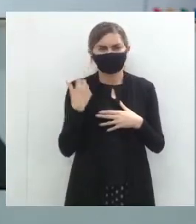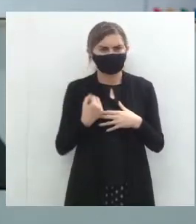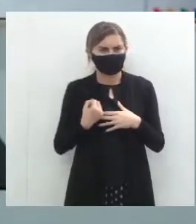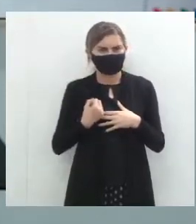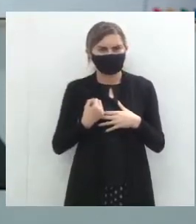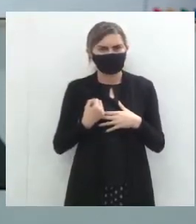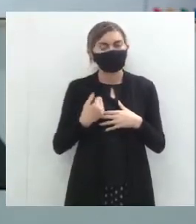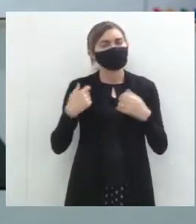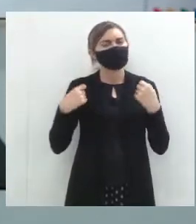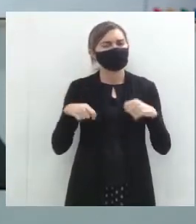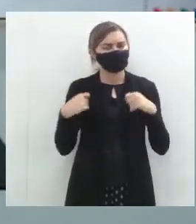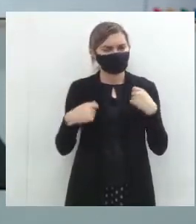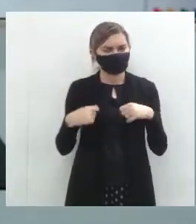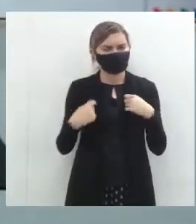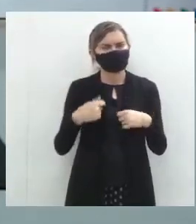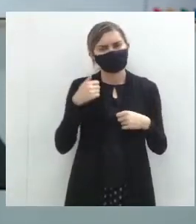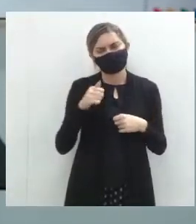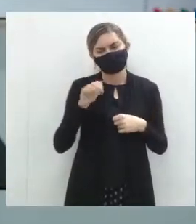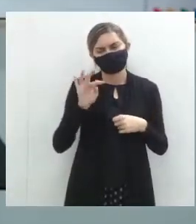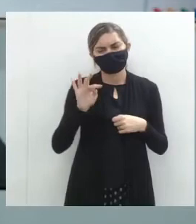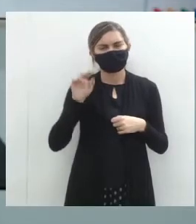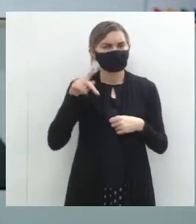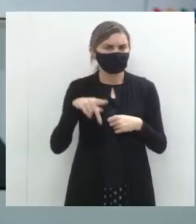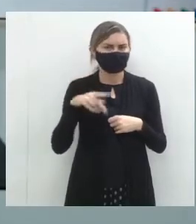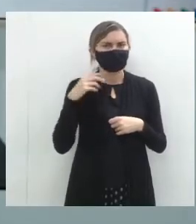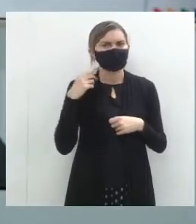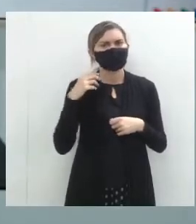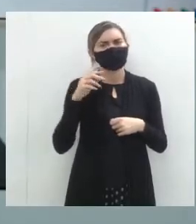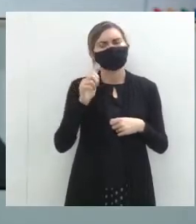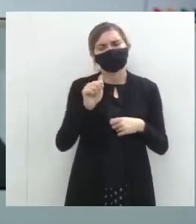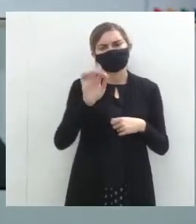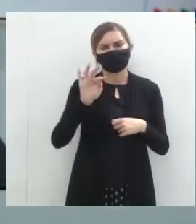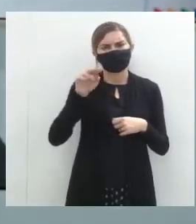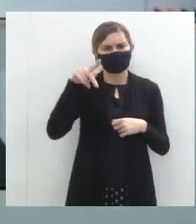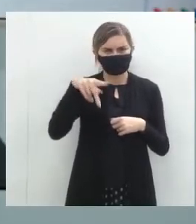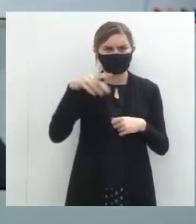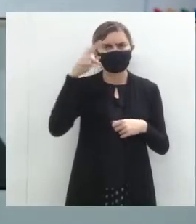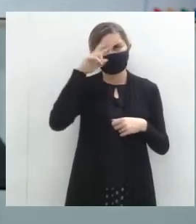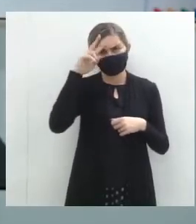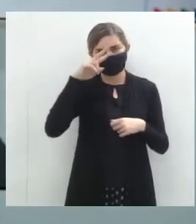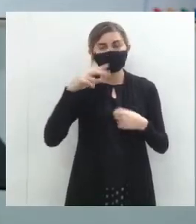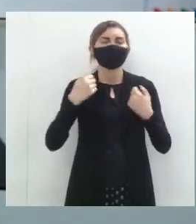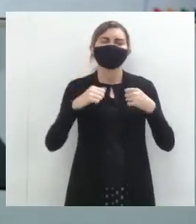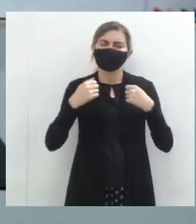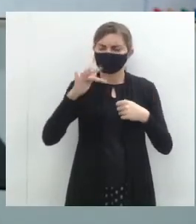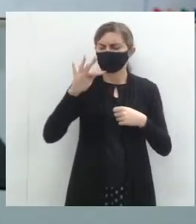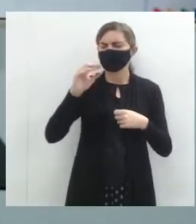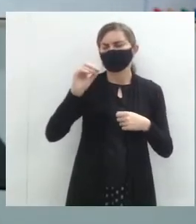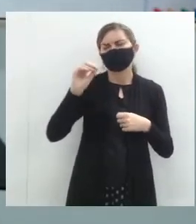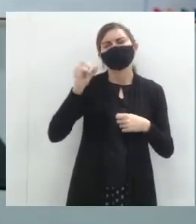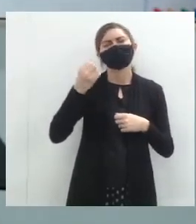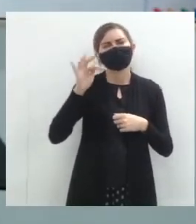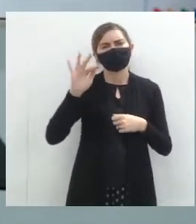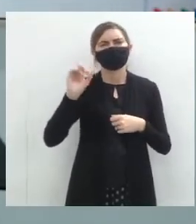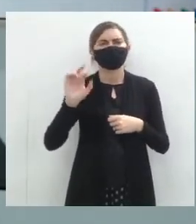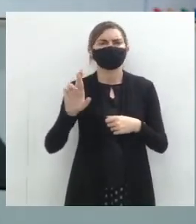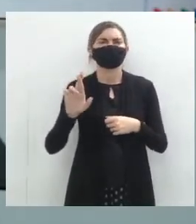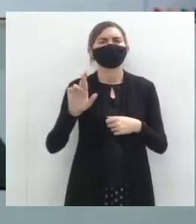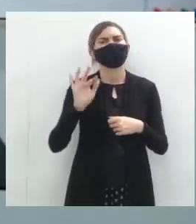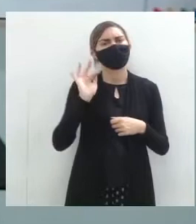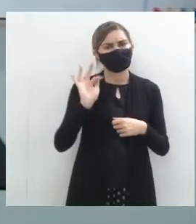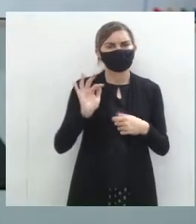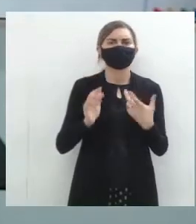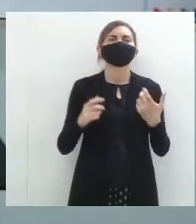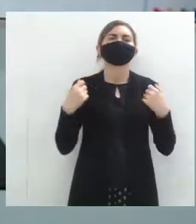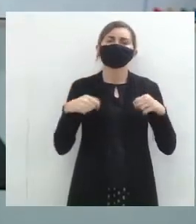assim, precisou do ATP, lembrem, precisou formar ATP, tem que ter fósforo. Precisou formar ATP, tem que